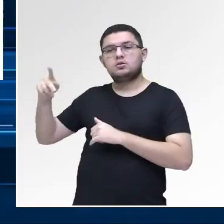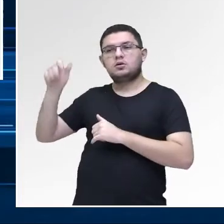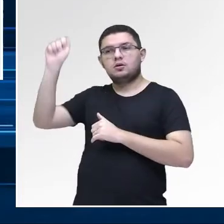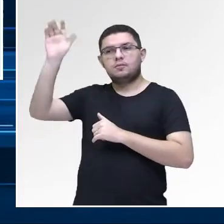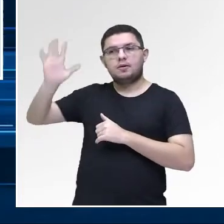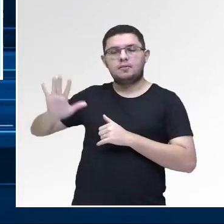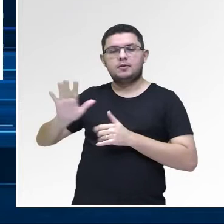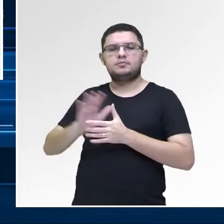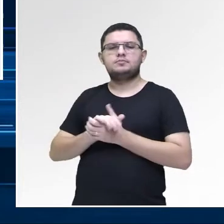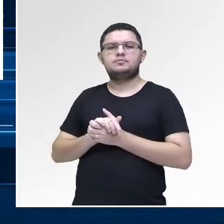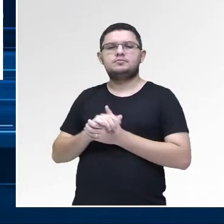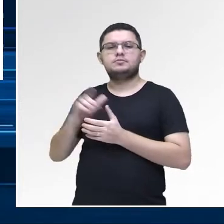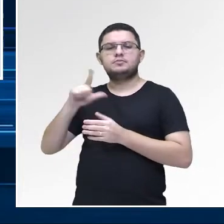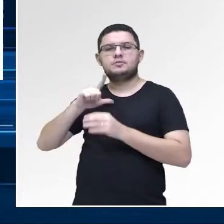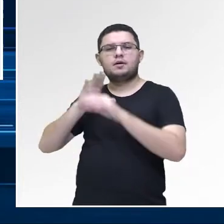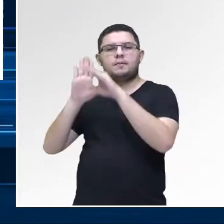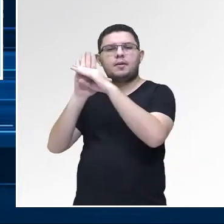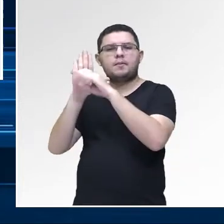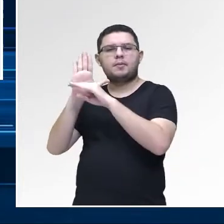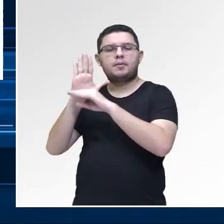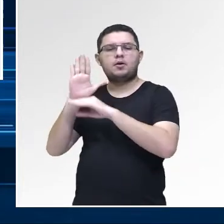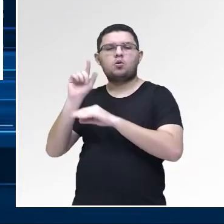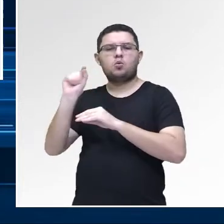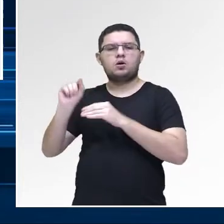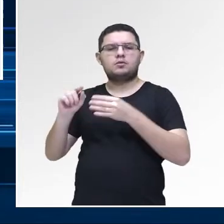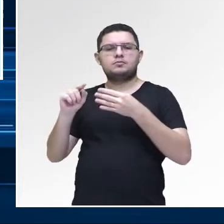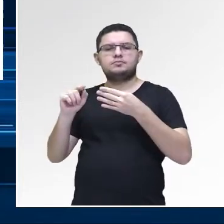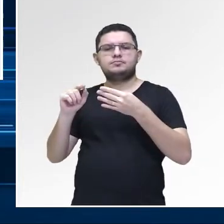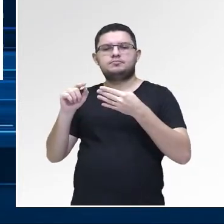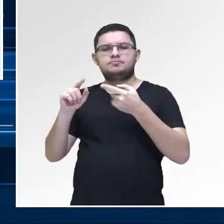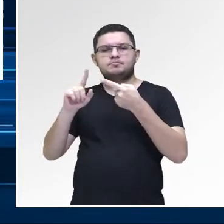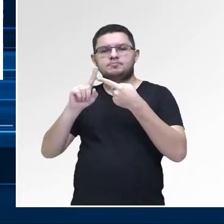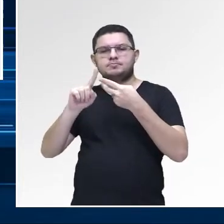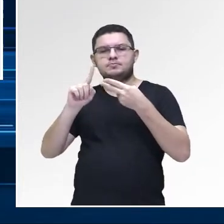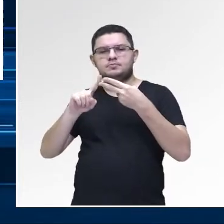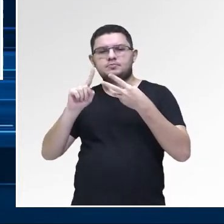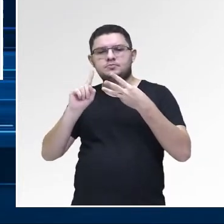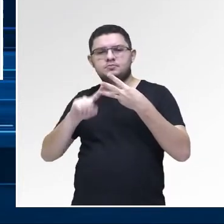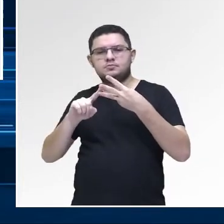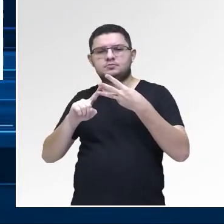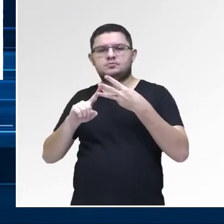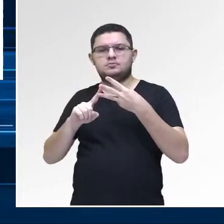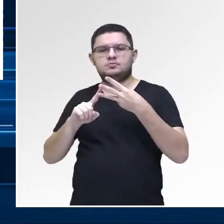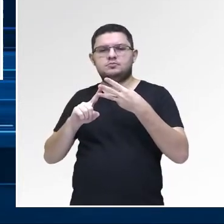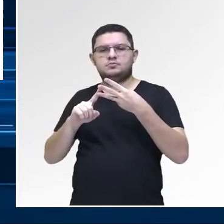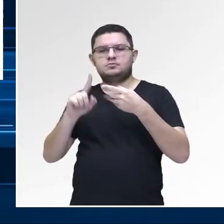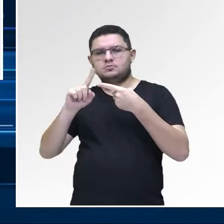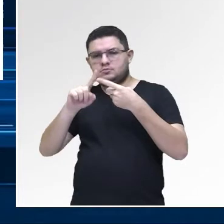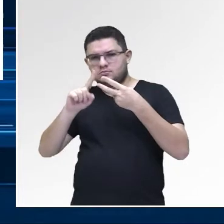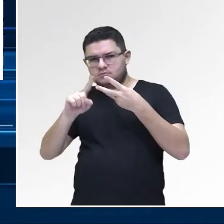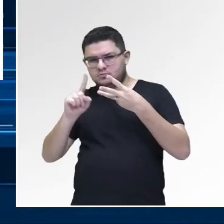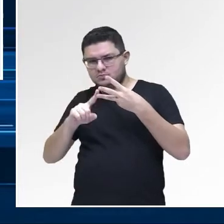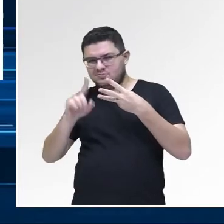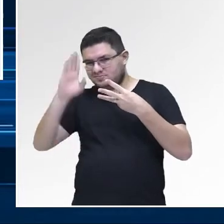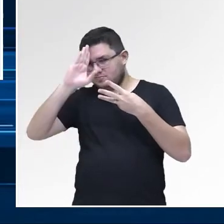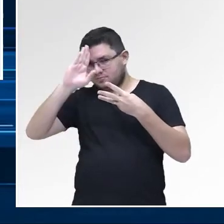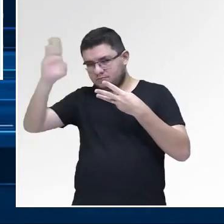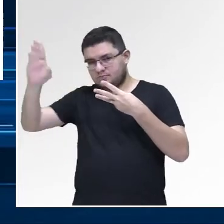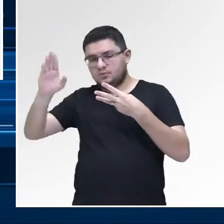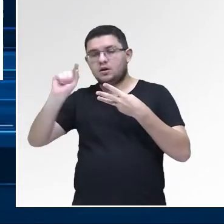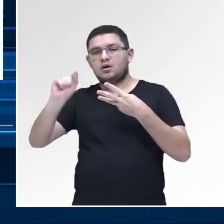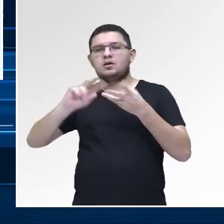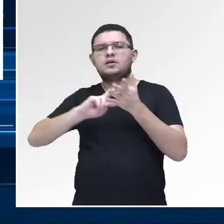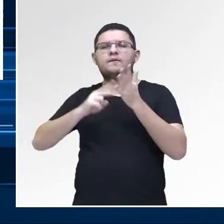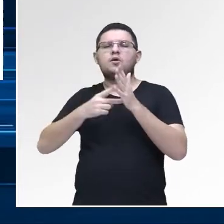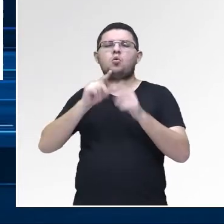a legenda, círculos, né? De 3 tamanhos, ó. Que significa o quê? A população.